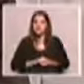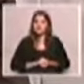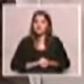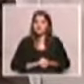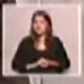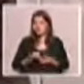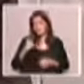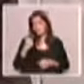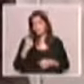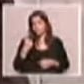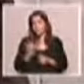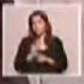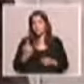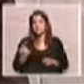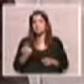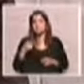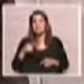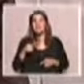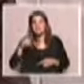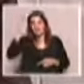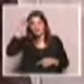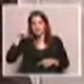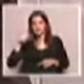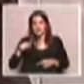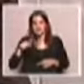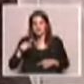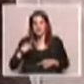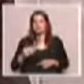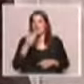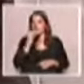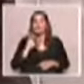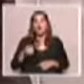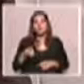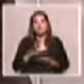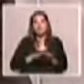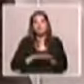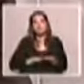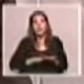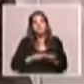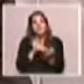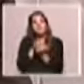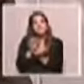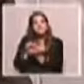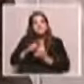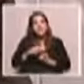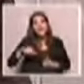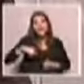Há um ponto aqui que é estes animais, a dieta deles é com base em pastagens,